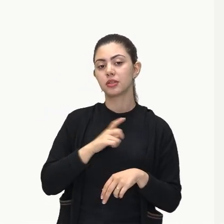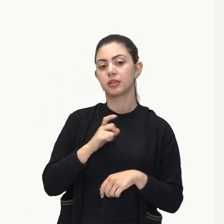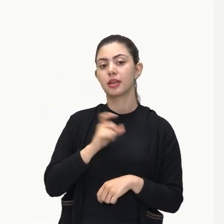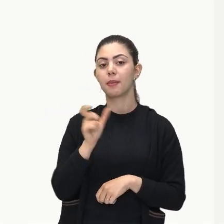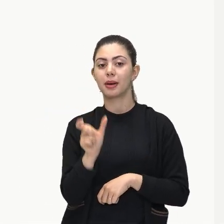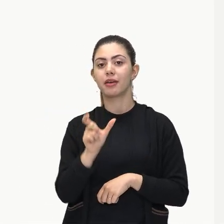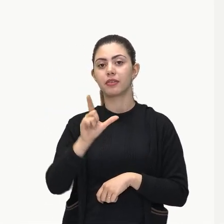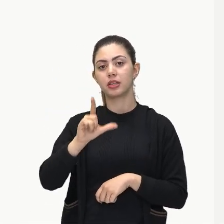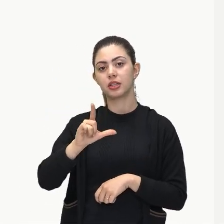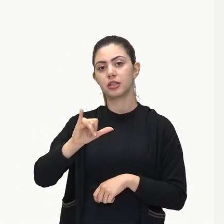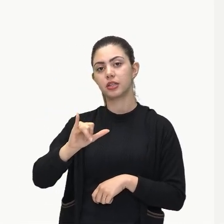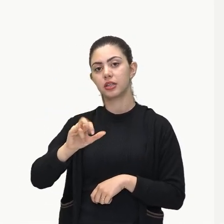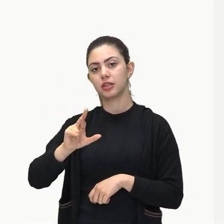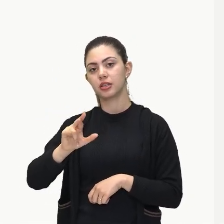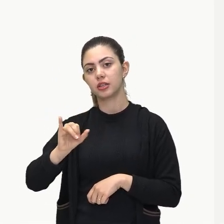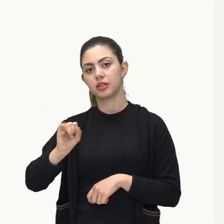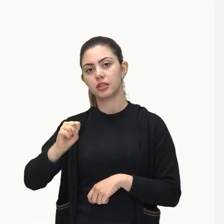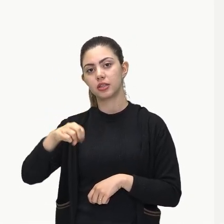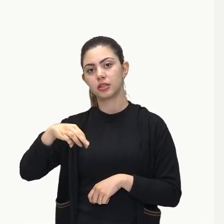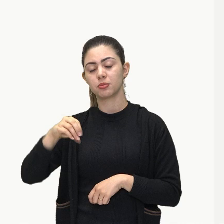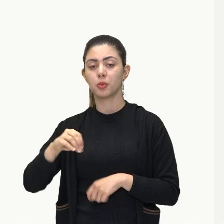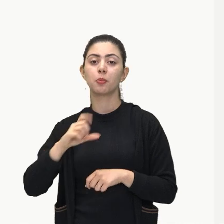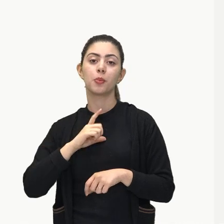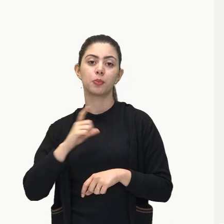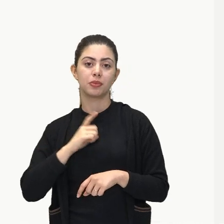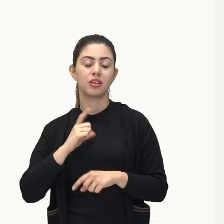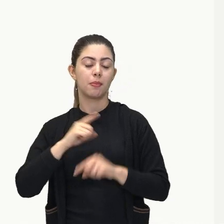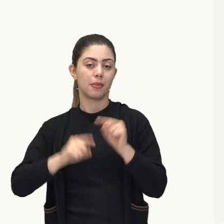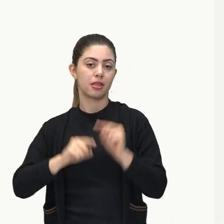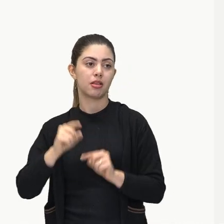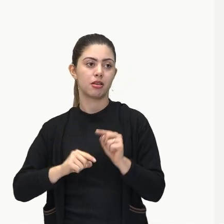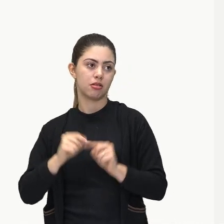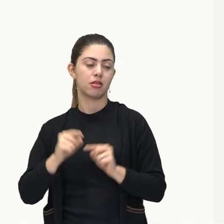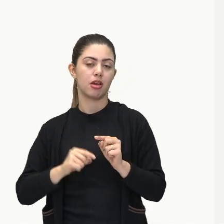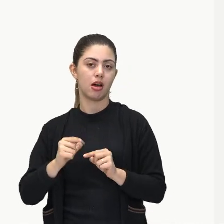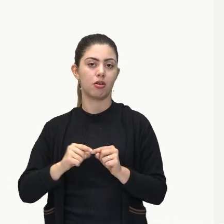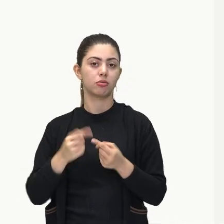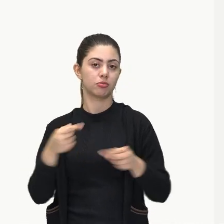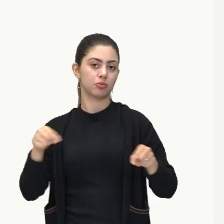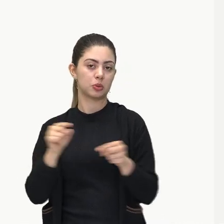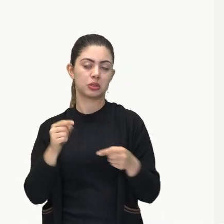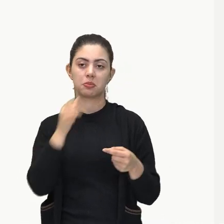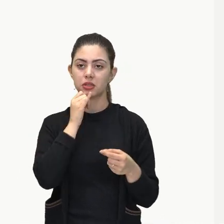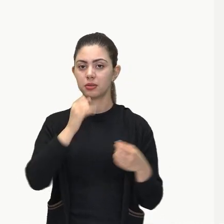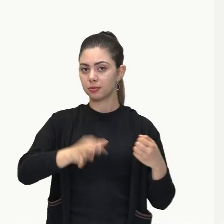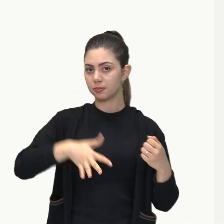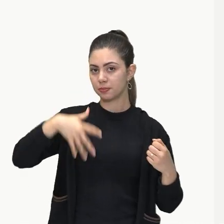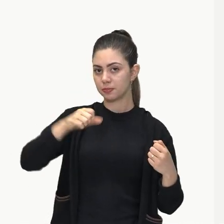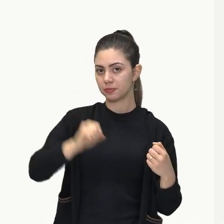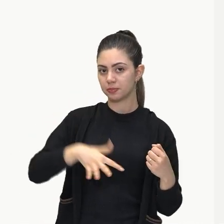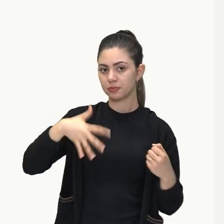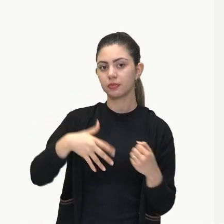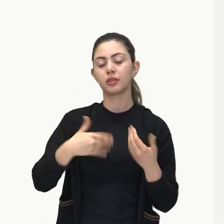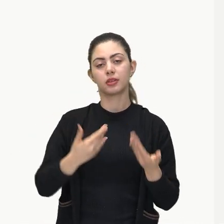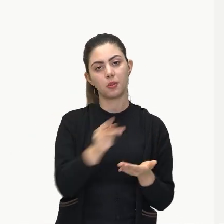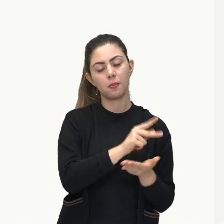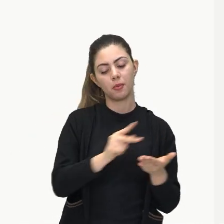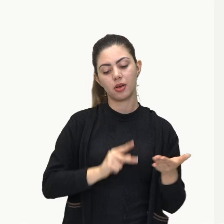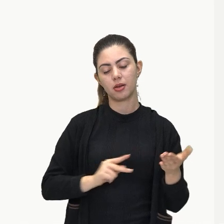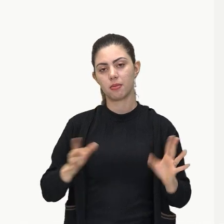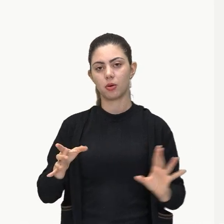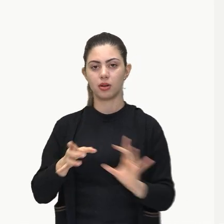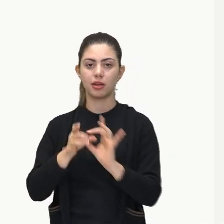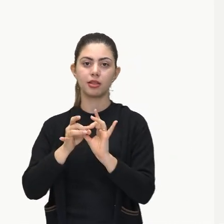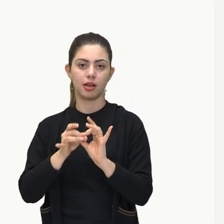lirismo, porque boa parte deles era acompanhada de algum instrumento musical. Então o poema, desde a sua origem, ele tem um forte vínculo com a